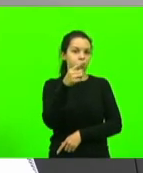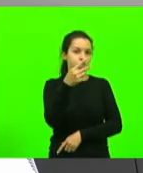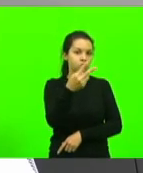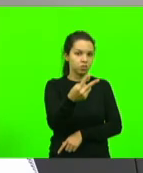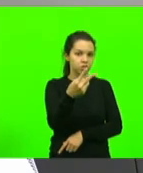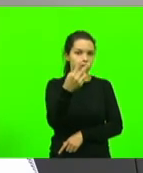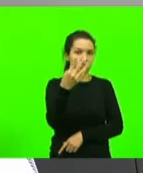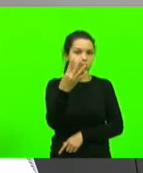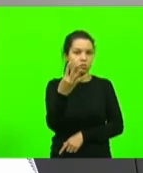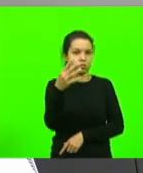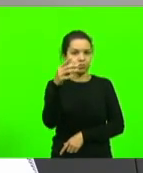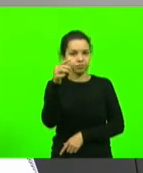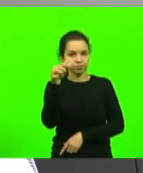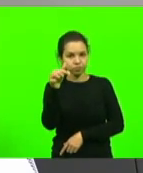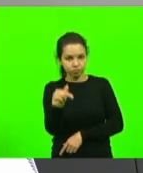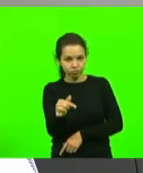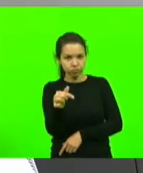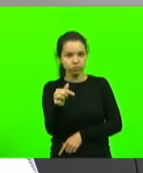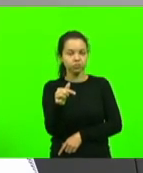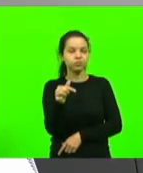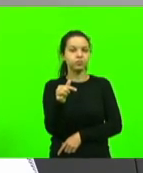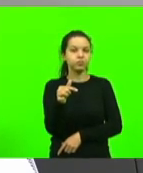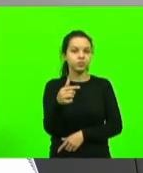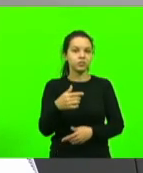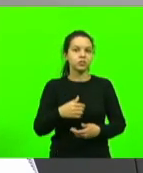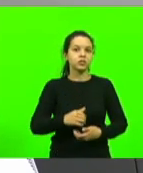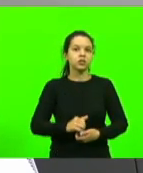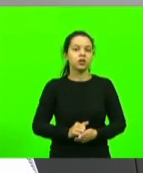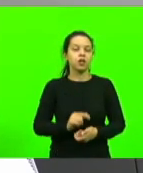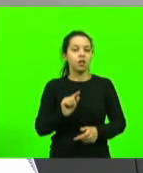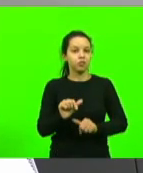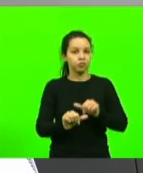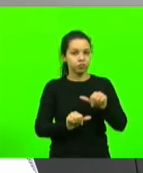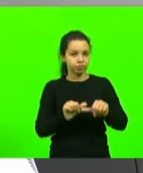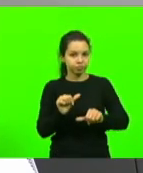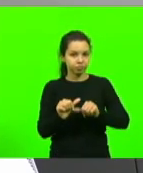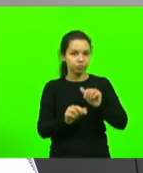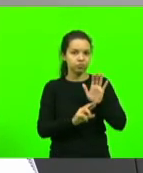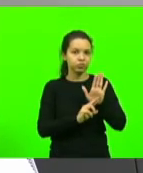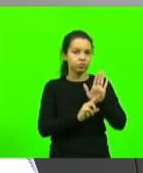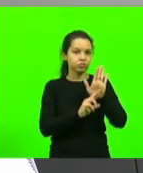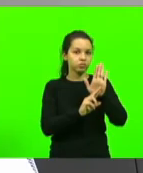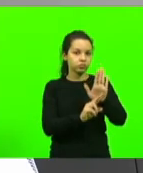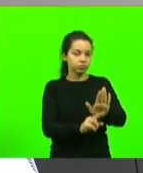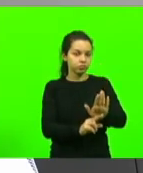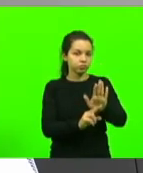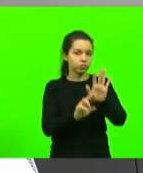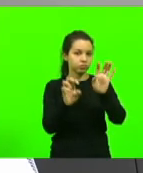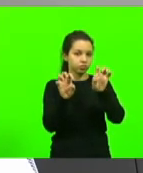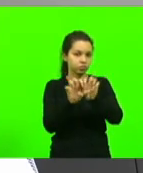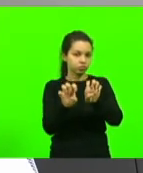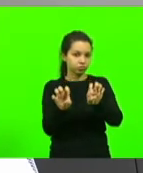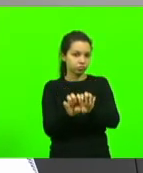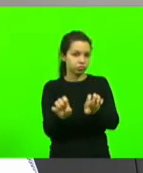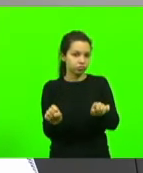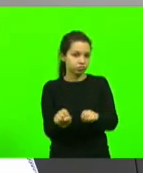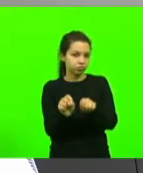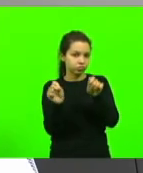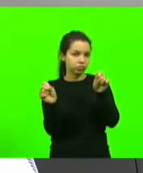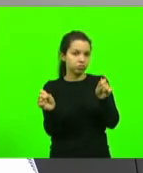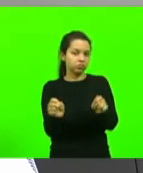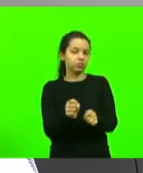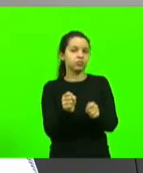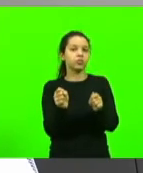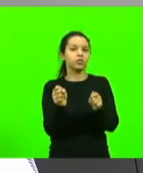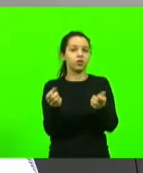e247 de maneira contundente esta reforma representa uma desestruturação no atual modelo